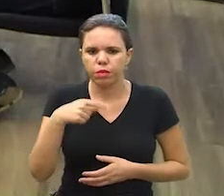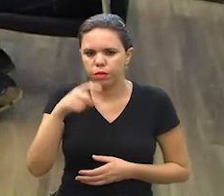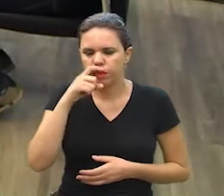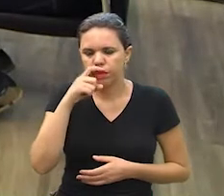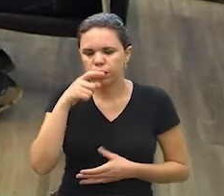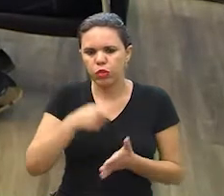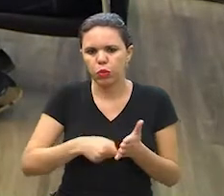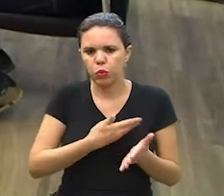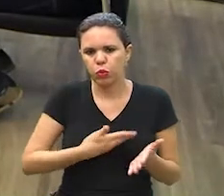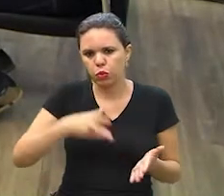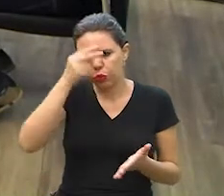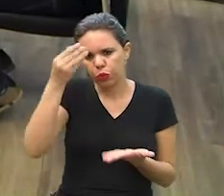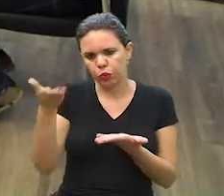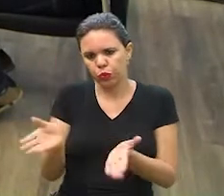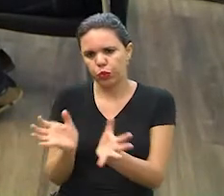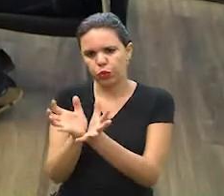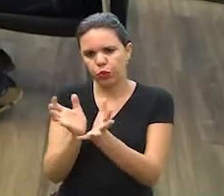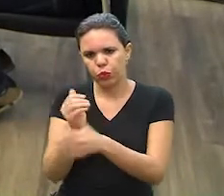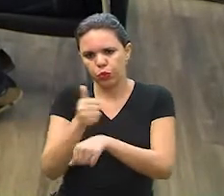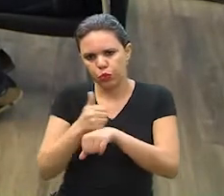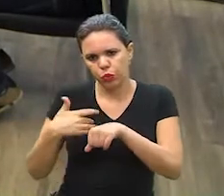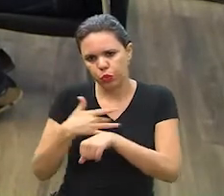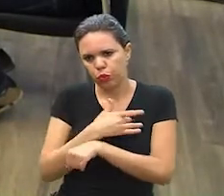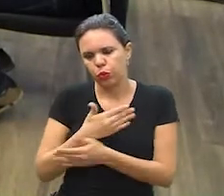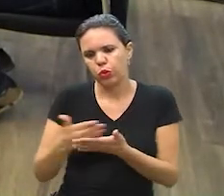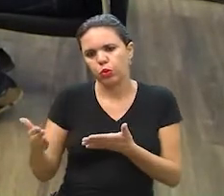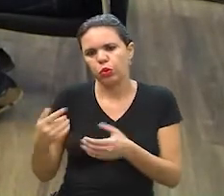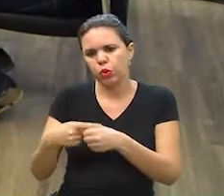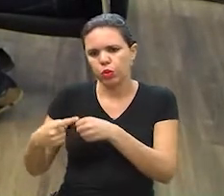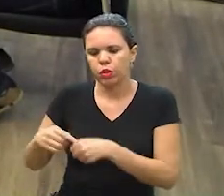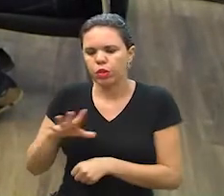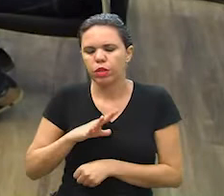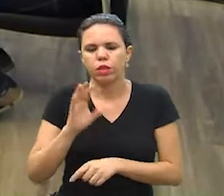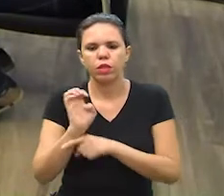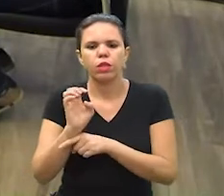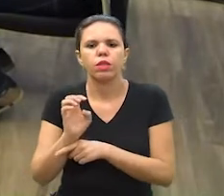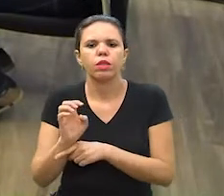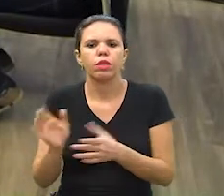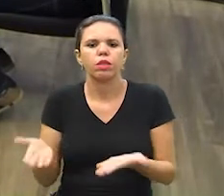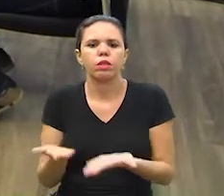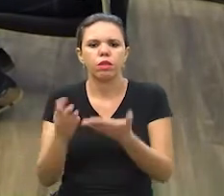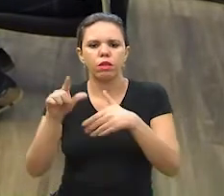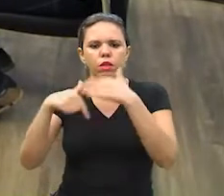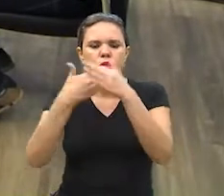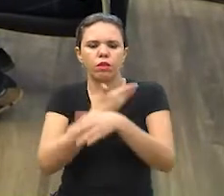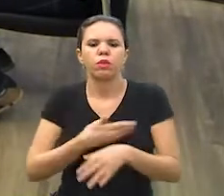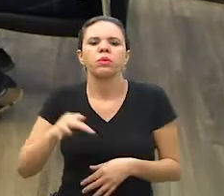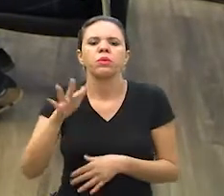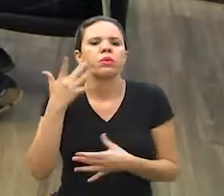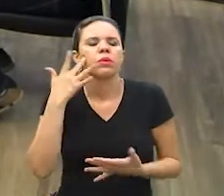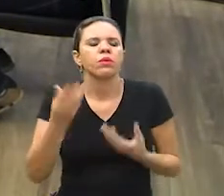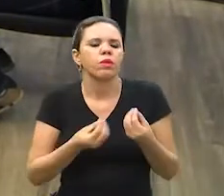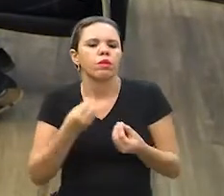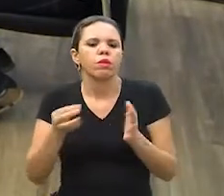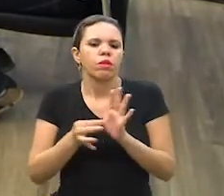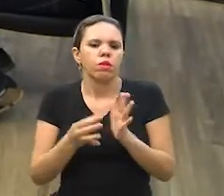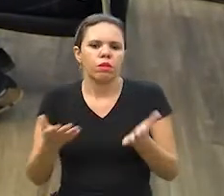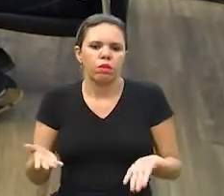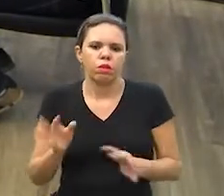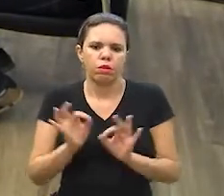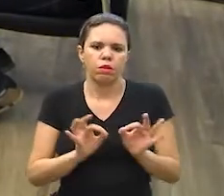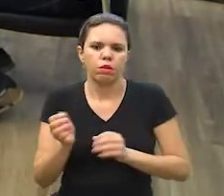políticas públicas, esse comitê começa pelos municípios, o Estado coordena e depois no governo federal. Como é que você enxerga